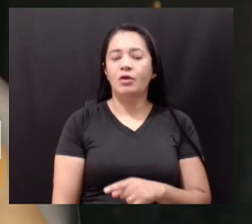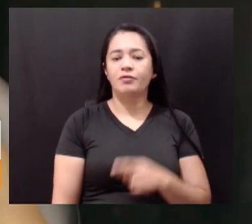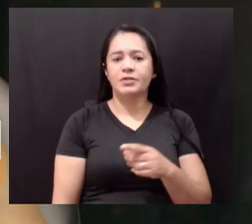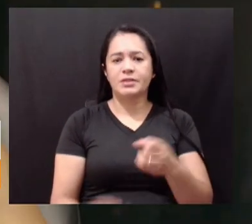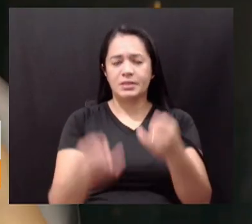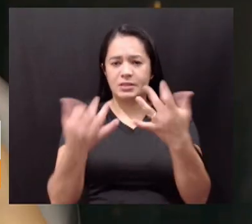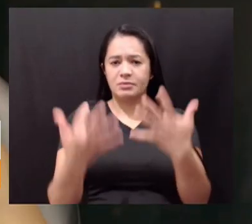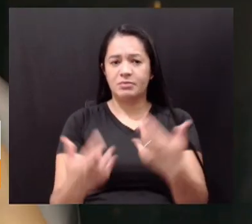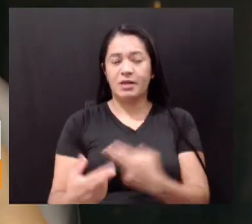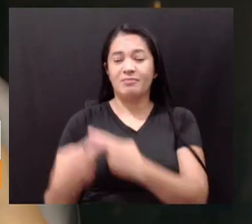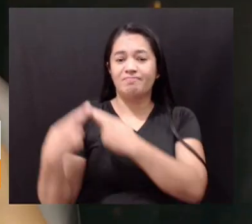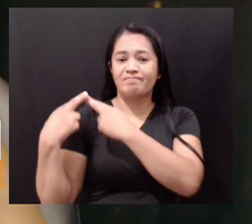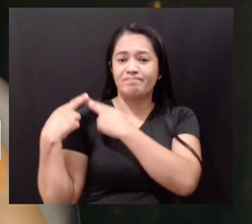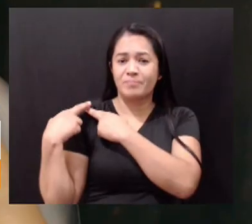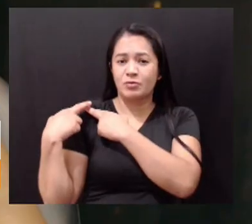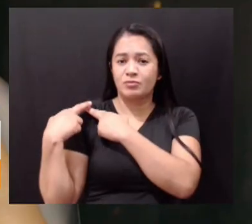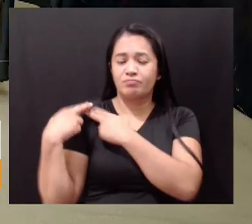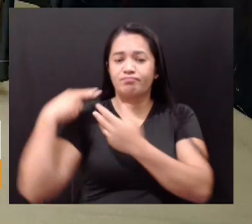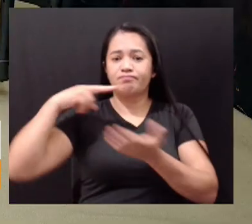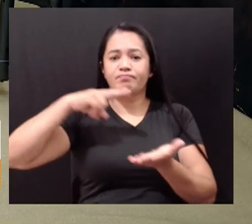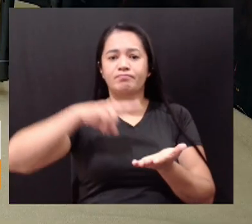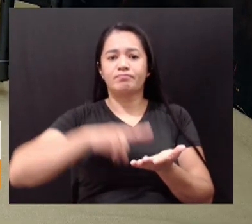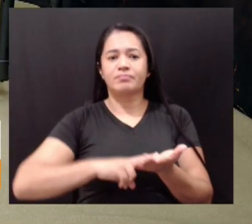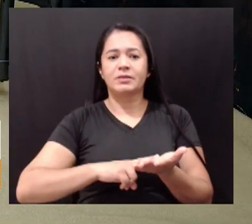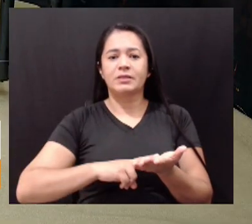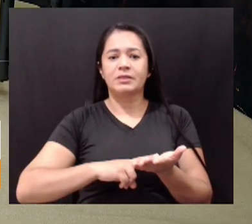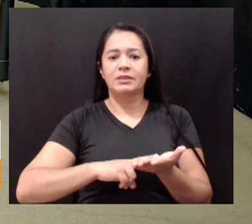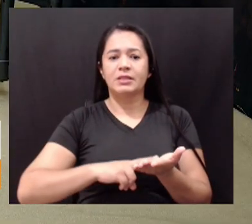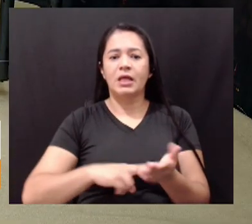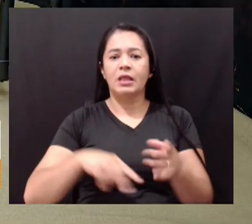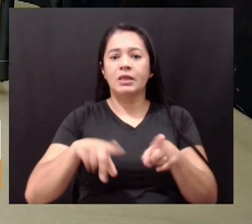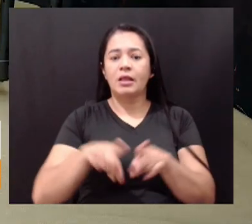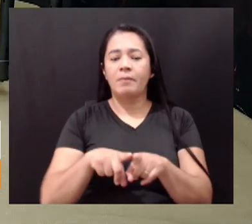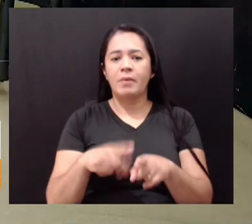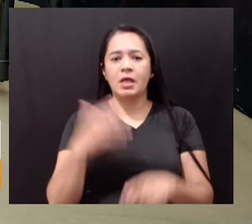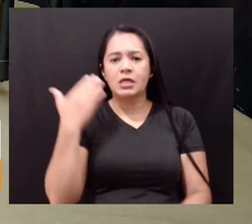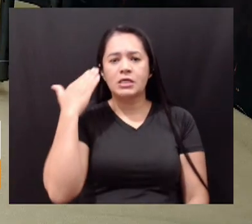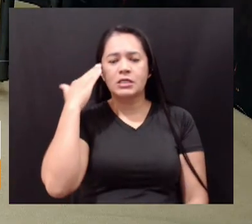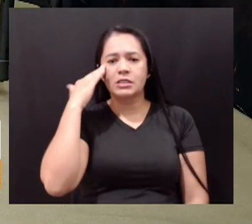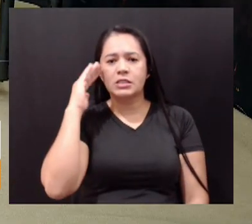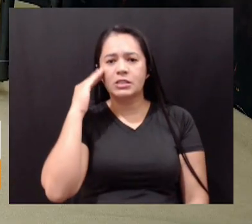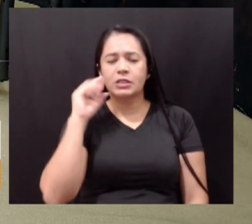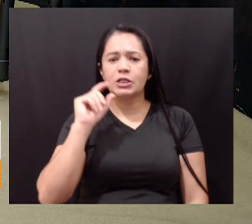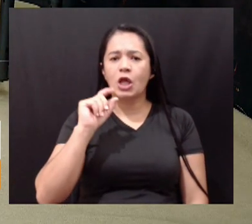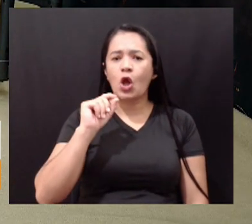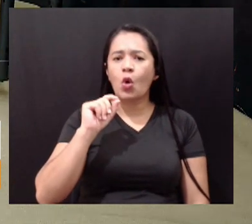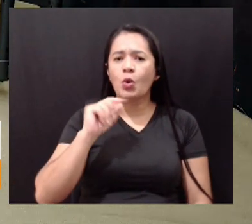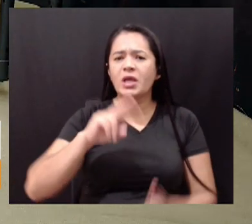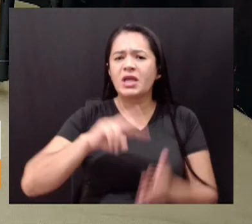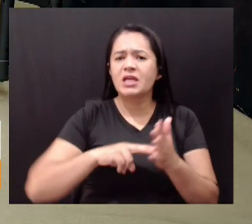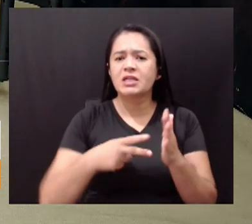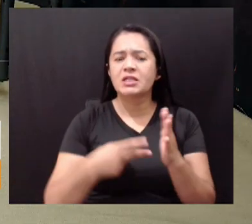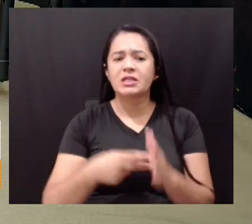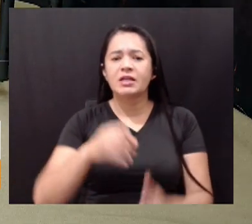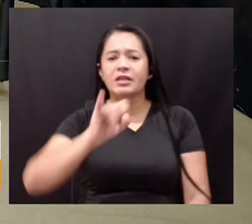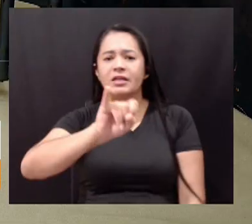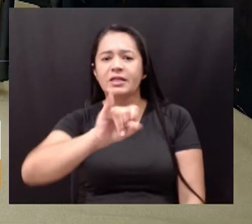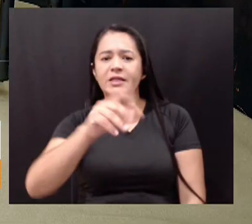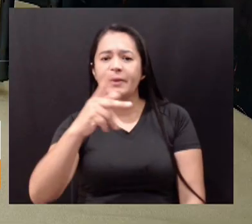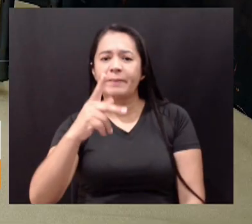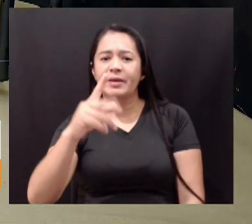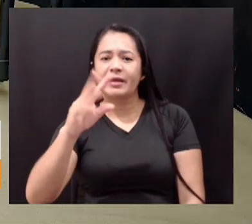responsabilidades da vida e até o simples fato de entender o que que é o IPTU, né, porque IPTU e PVA vêm junto